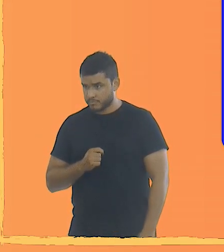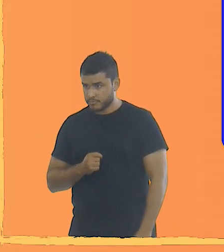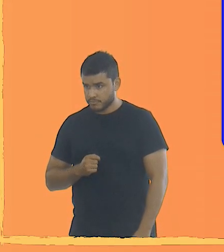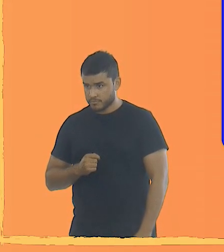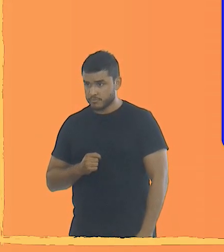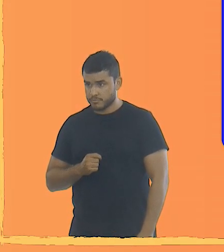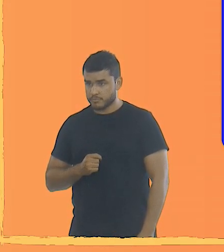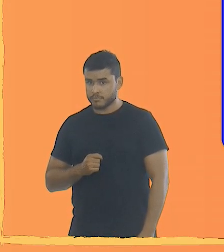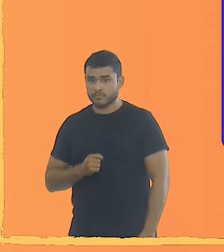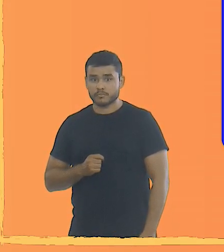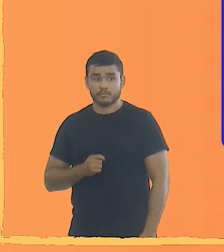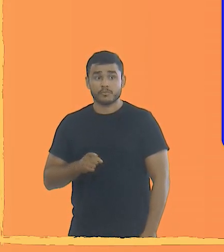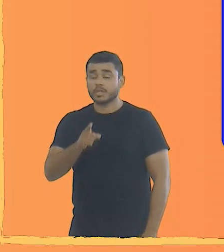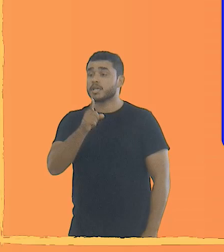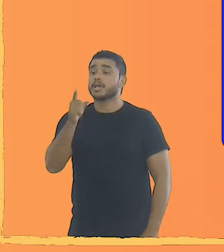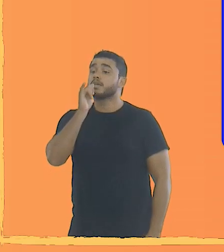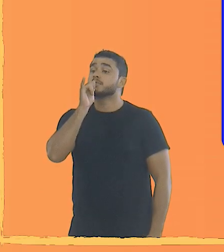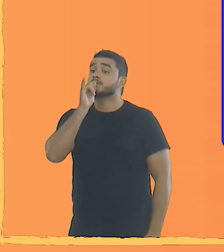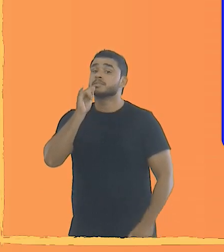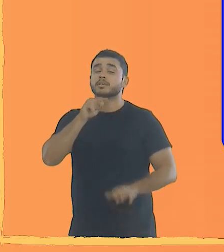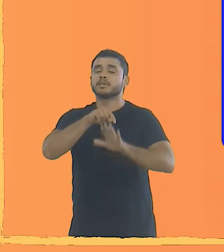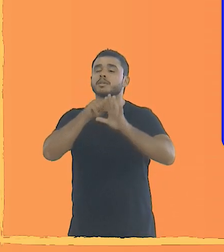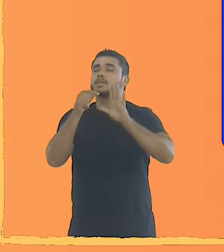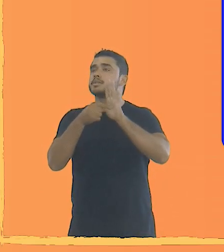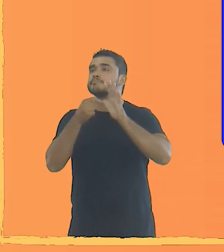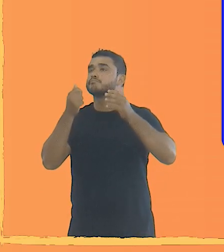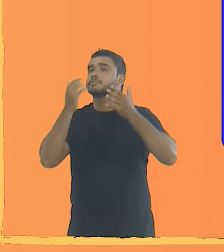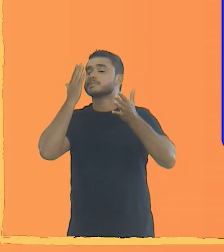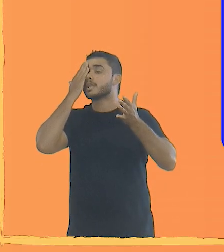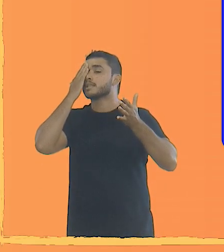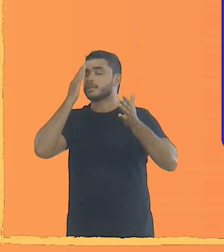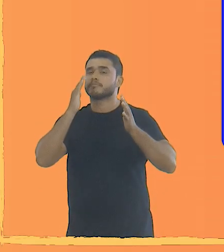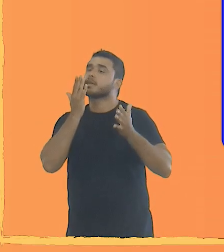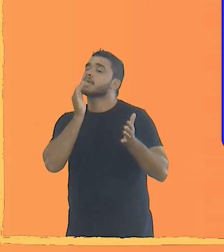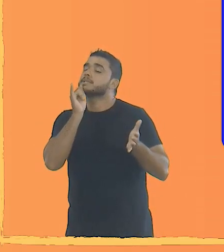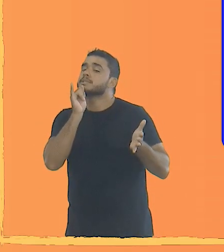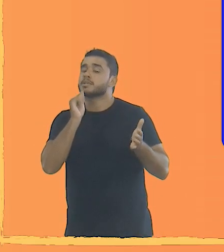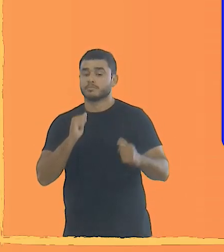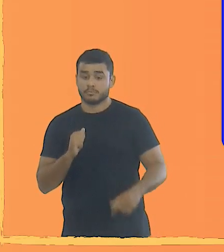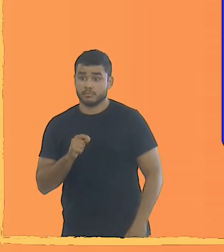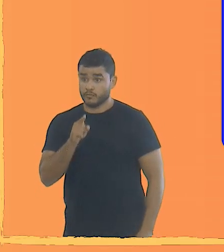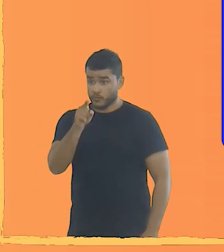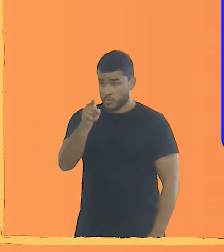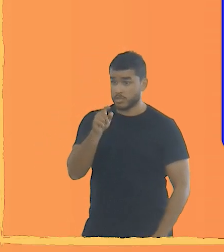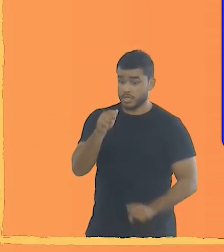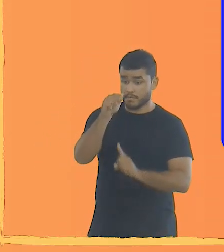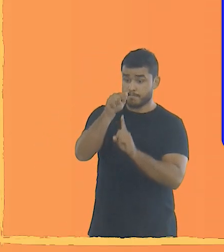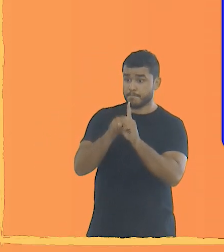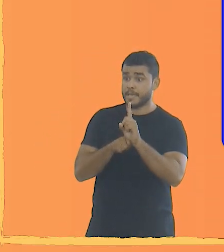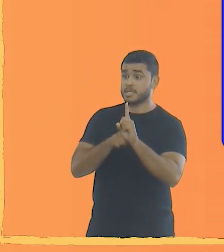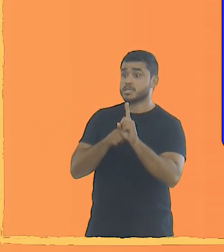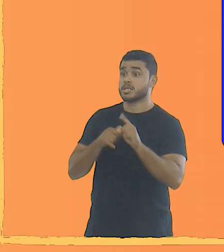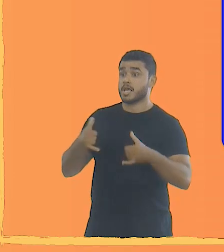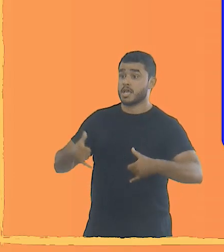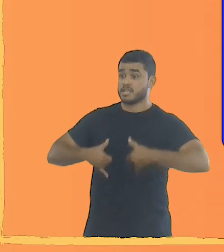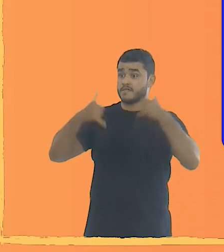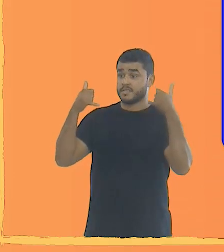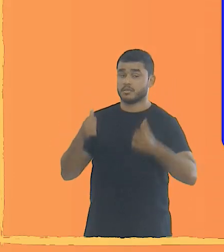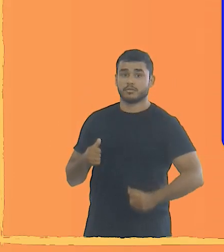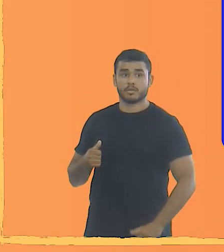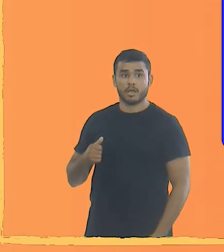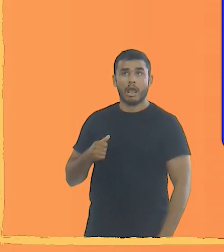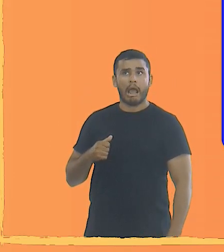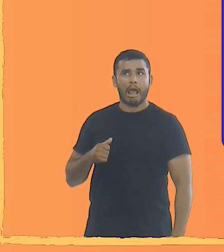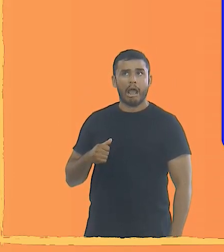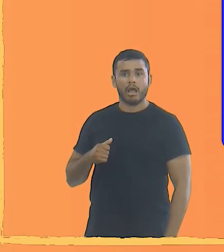isso? 7. Quantas pessoas eu preciso ter num grupo para garantir que vai ter resposta repetida?